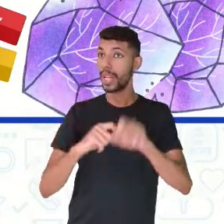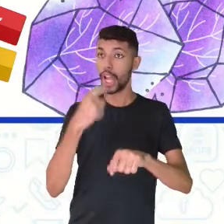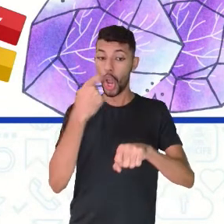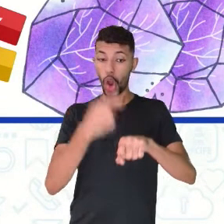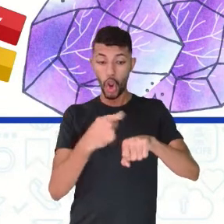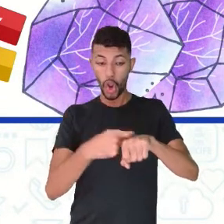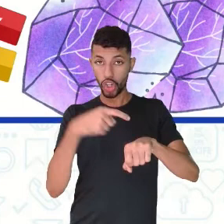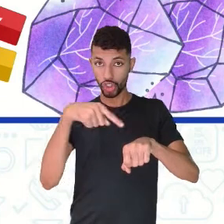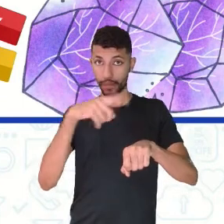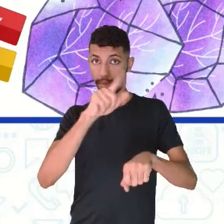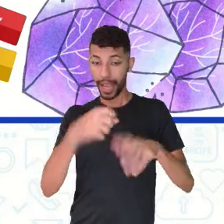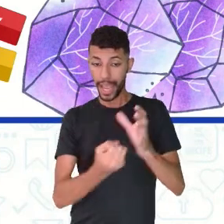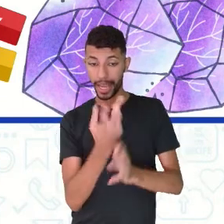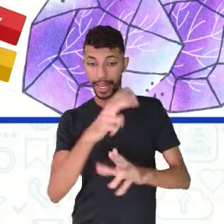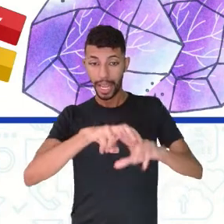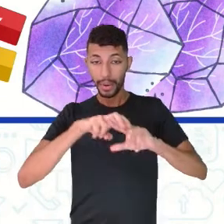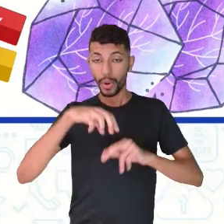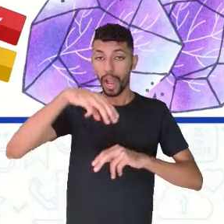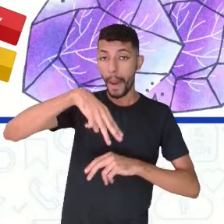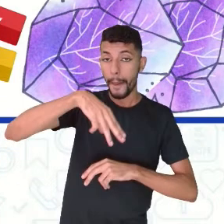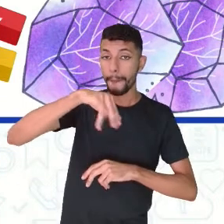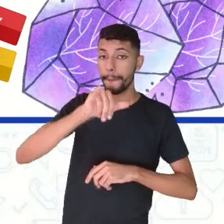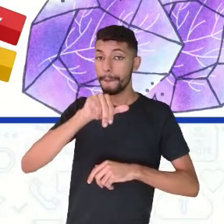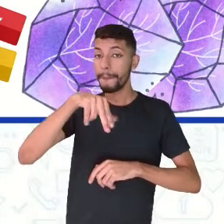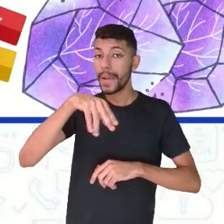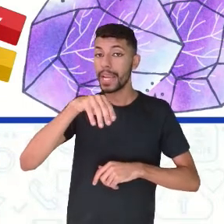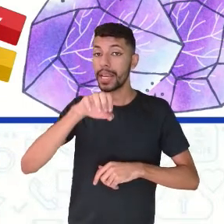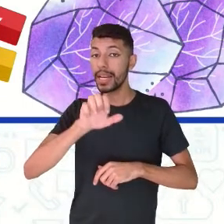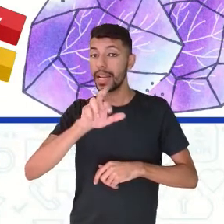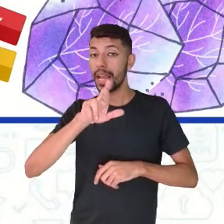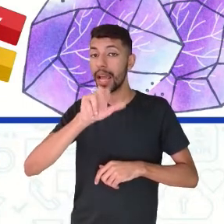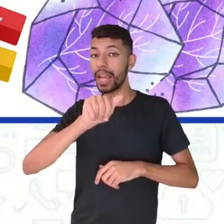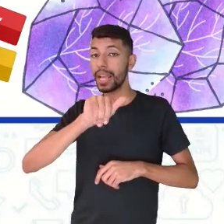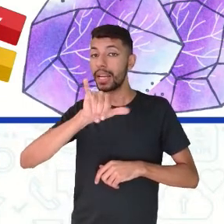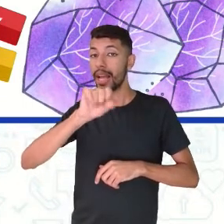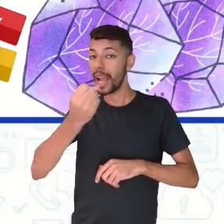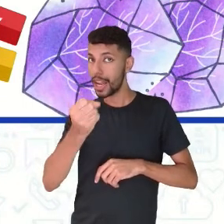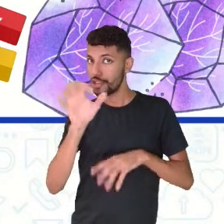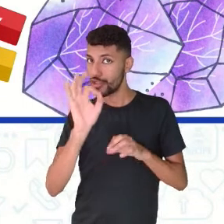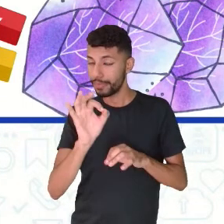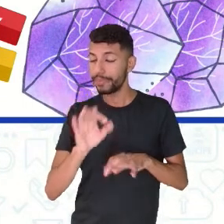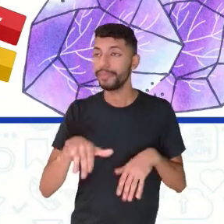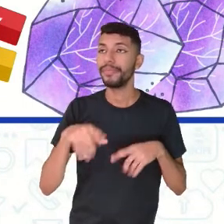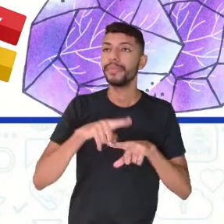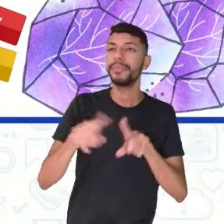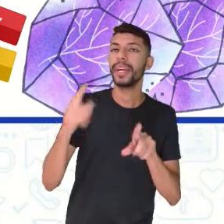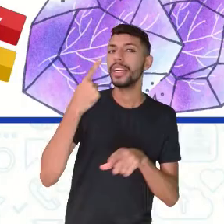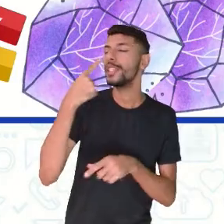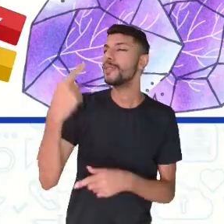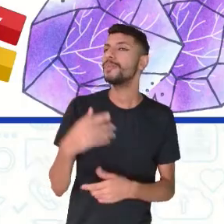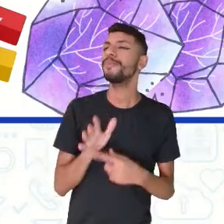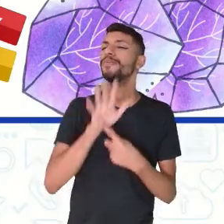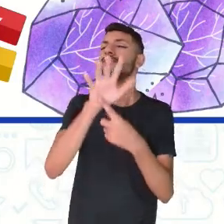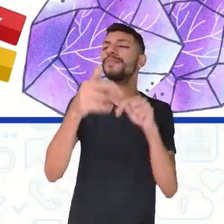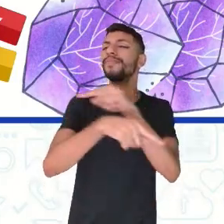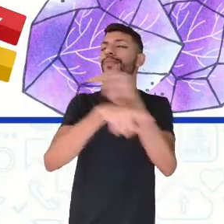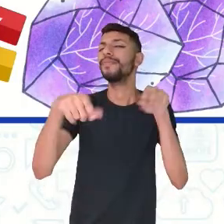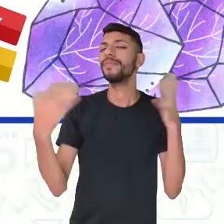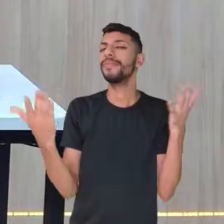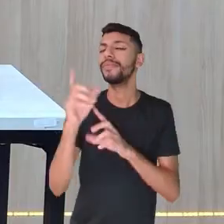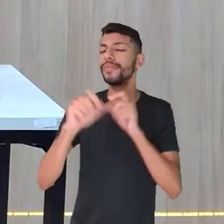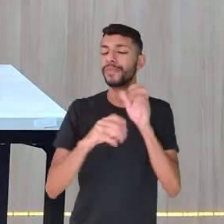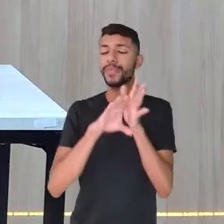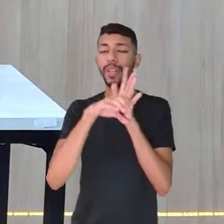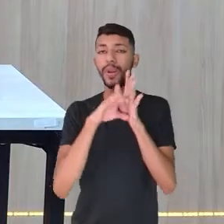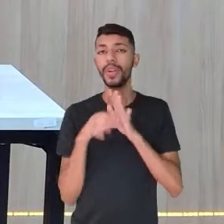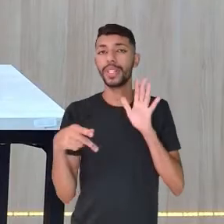por minerais. Entenderam aí? As rochas são formadas por minerais. Mas agora, quando eu apresentar para vocês o conceito,